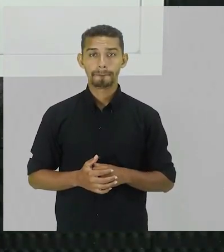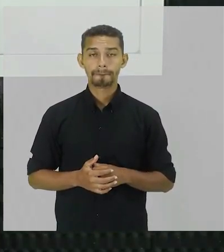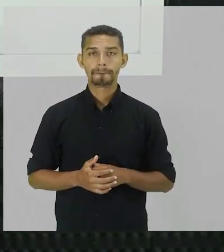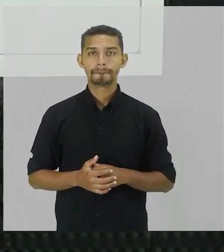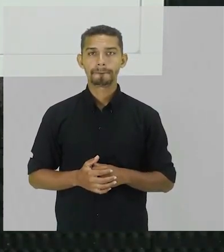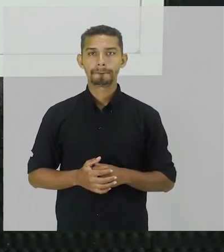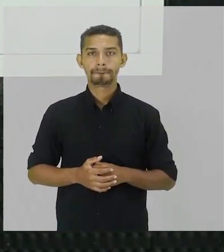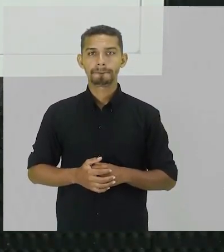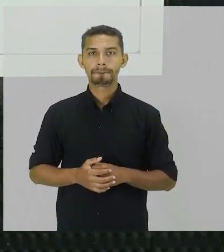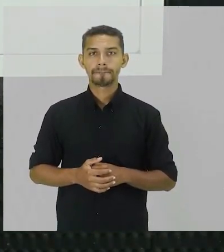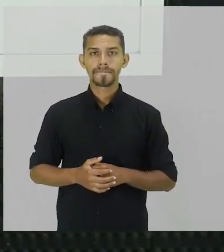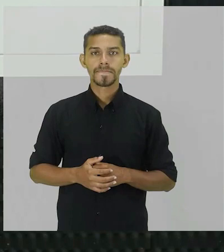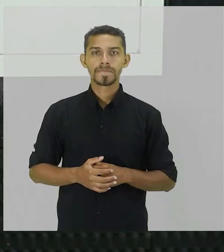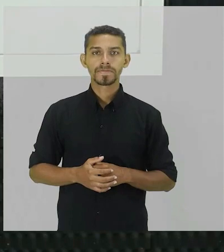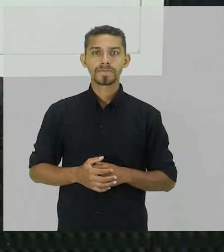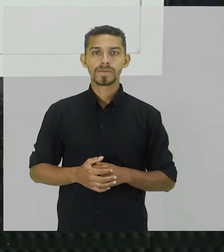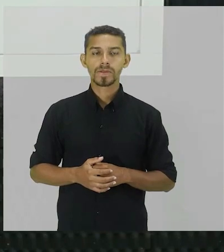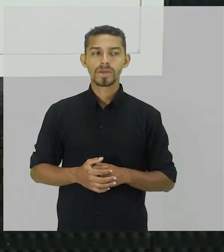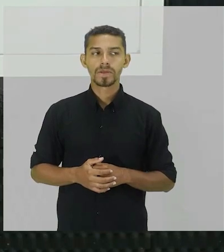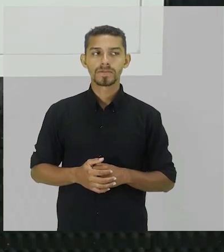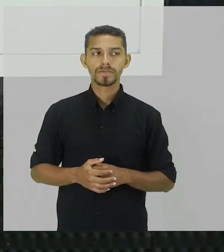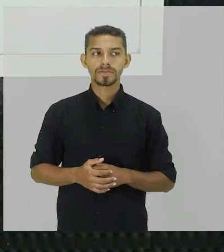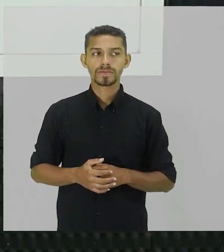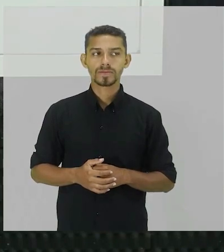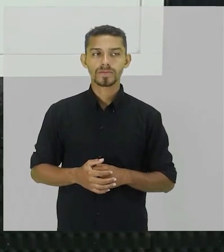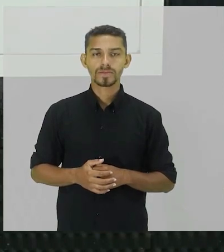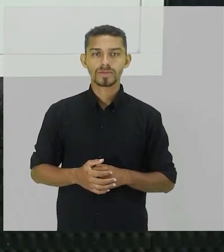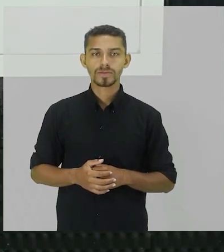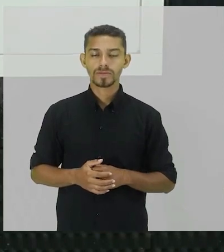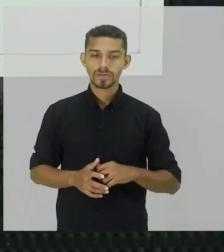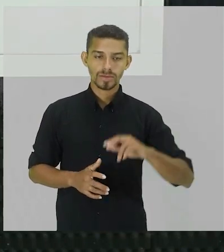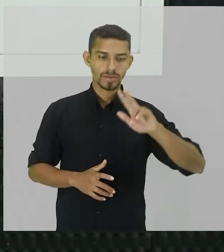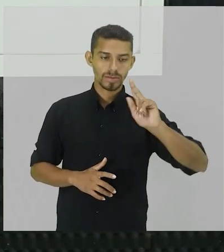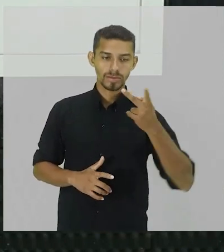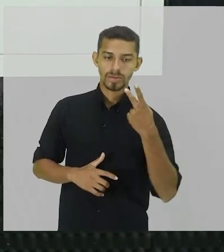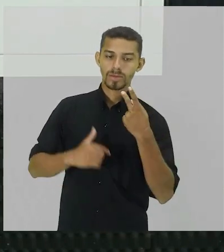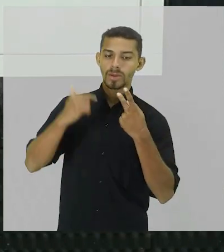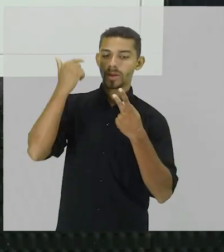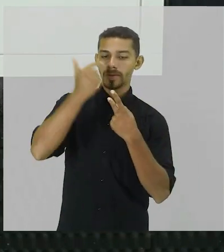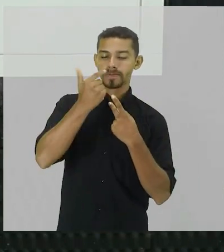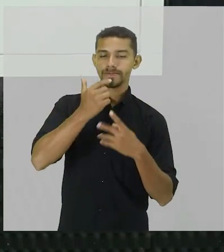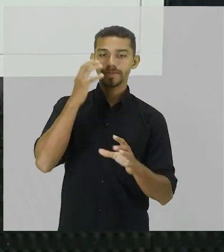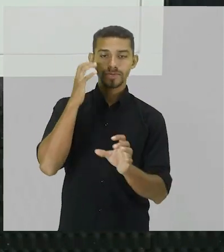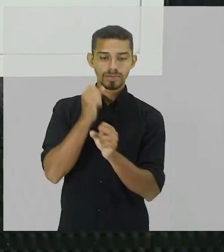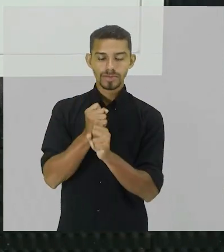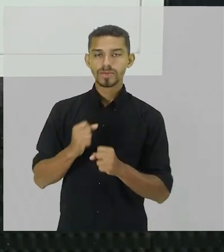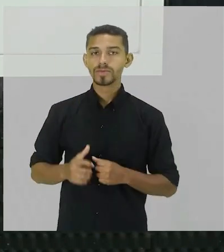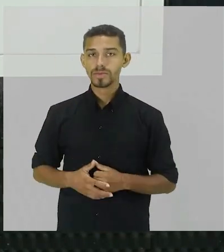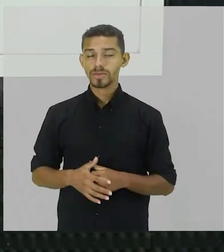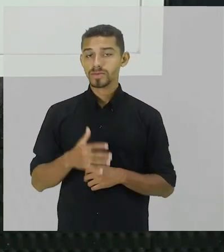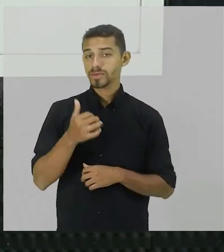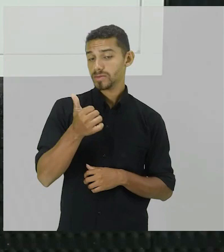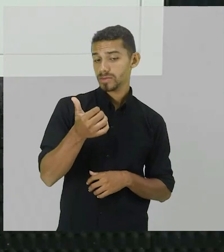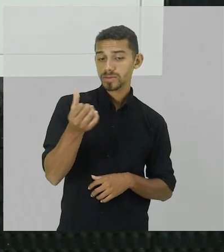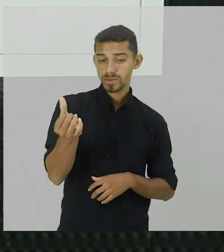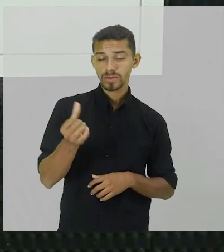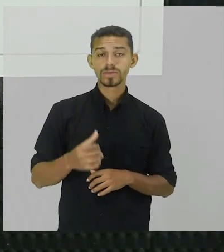Certinho? Aí você vai ter o quê? Que h ao quadrado é igual a